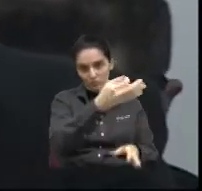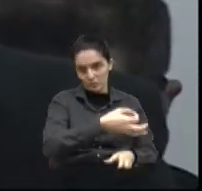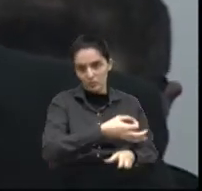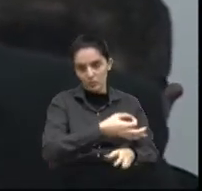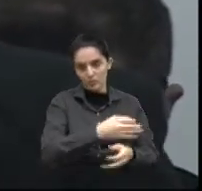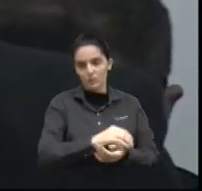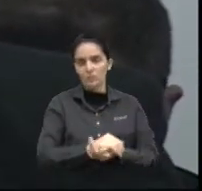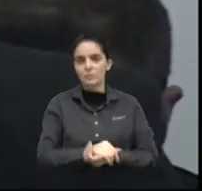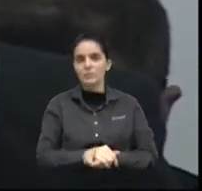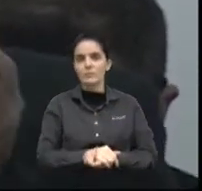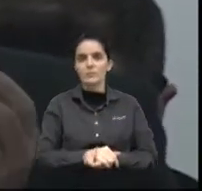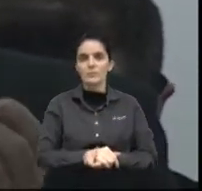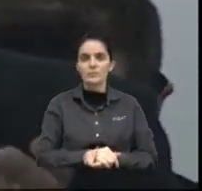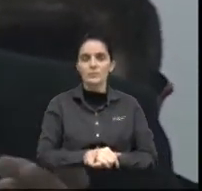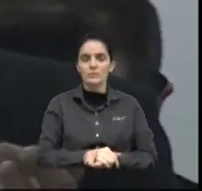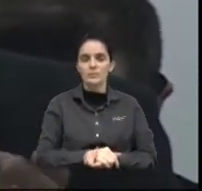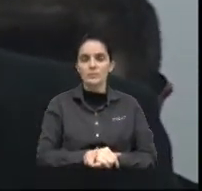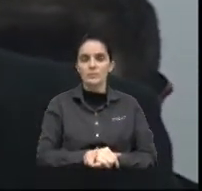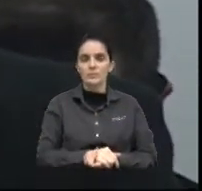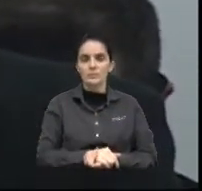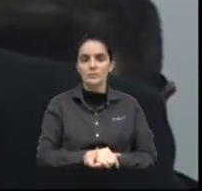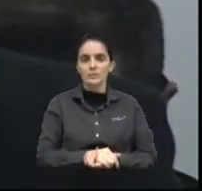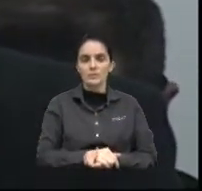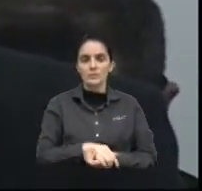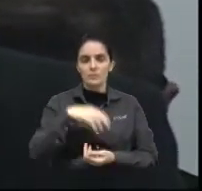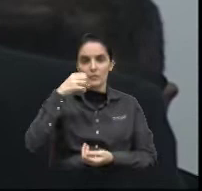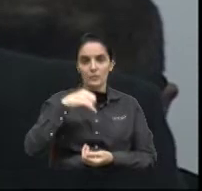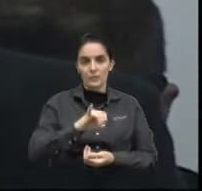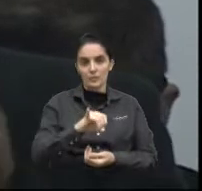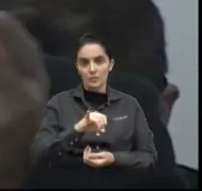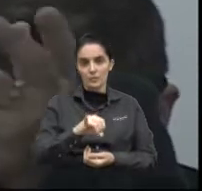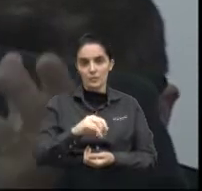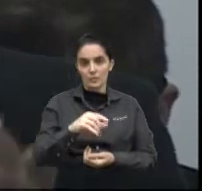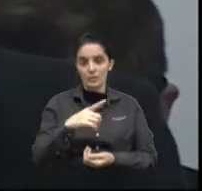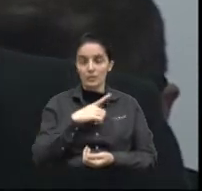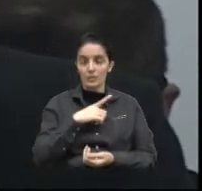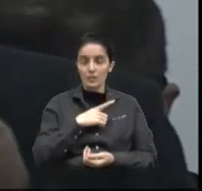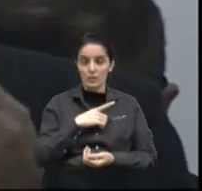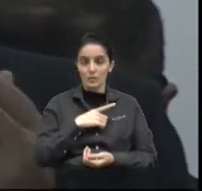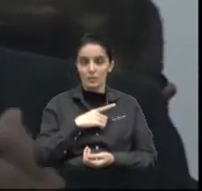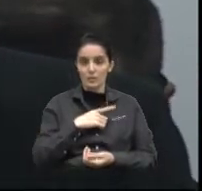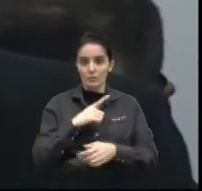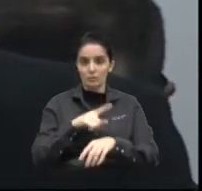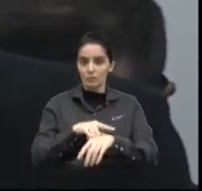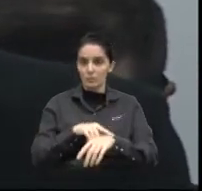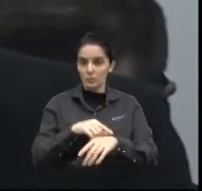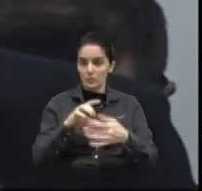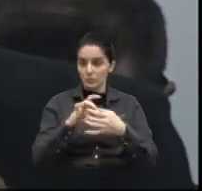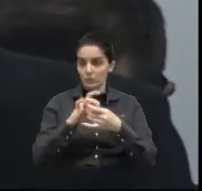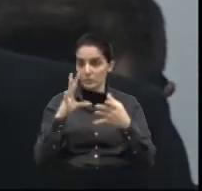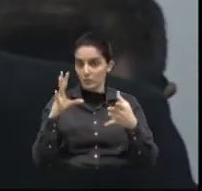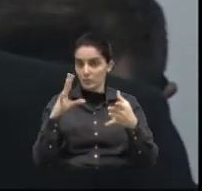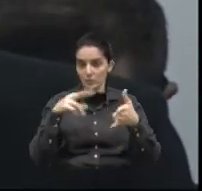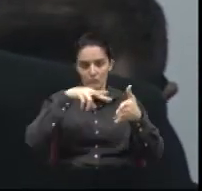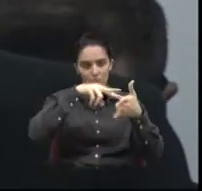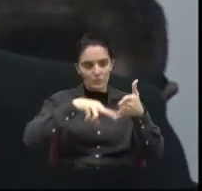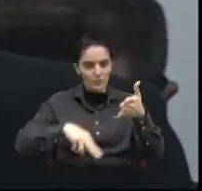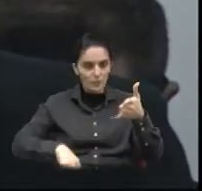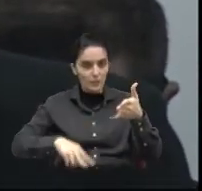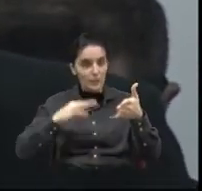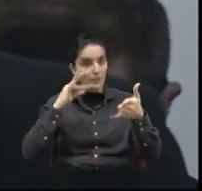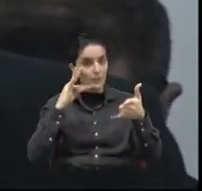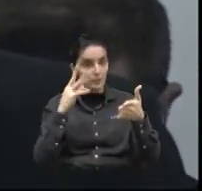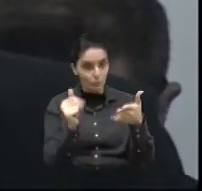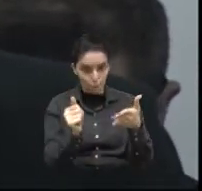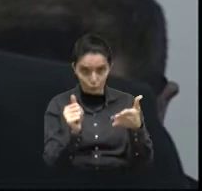executivo e se nós tivermos esse tempo pra que se leia a ementa o autor e